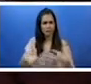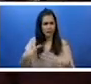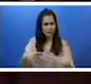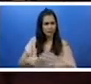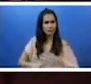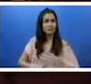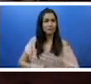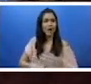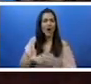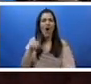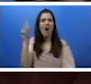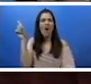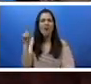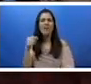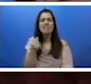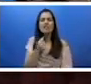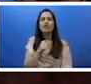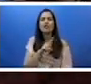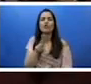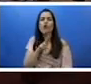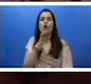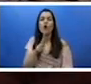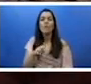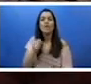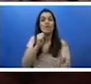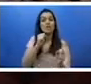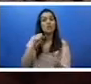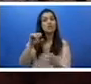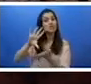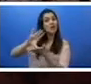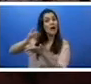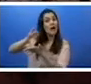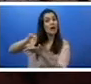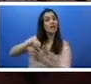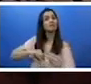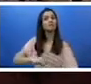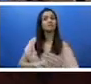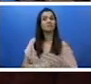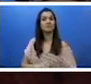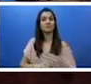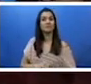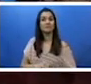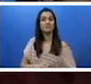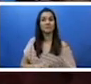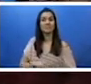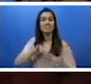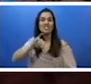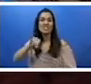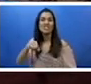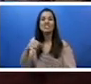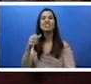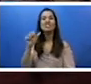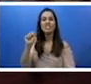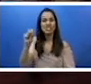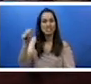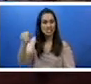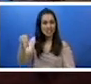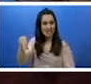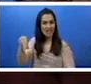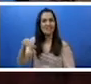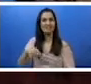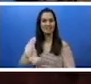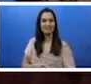Aonde está escrito jangada, que é o primeiro desenho? Muito bem, é o J. Olha